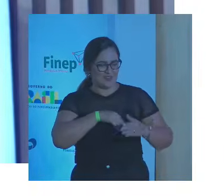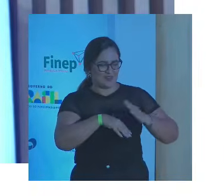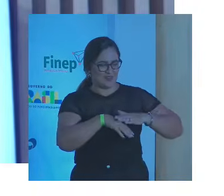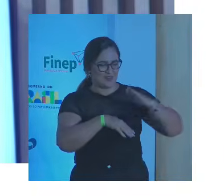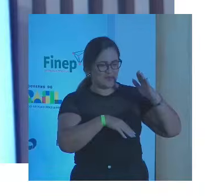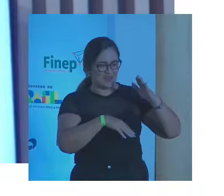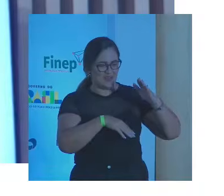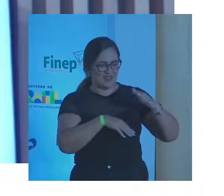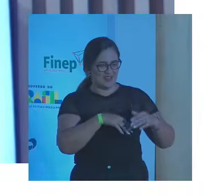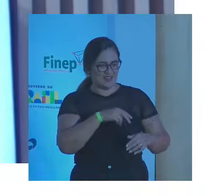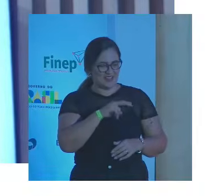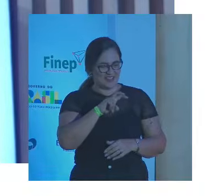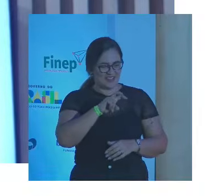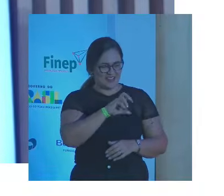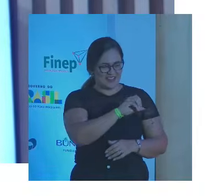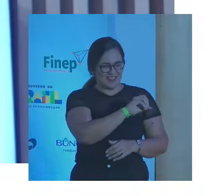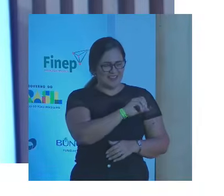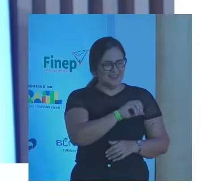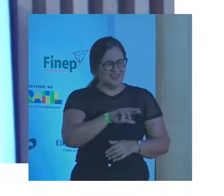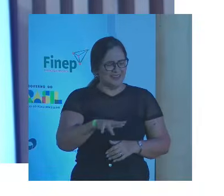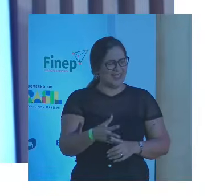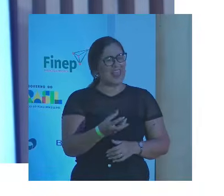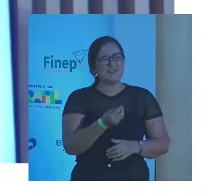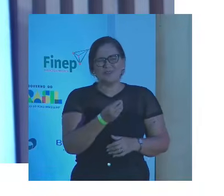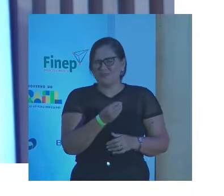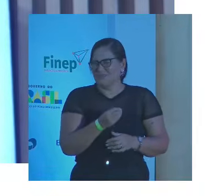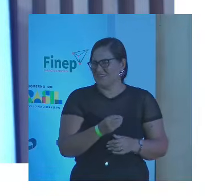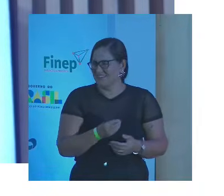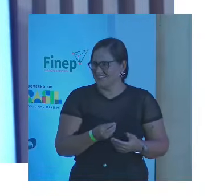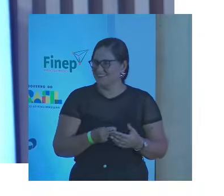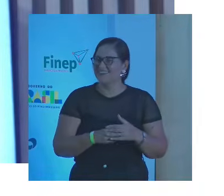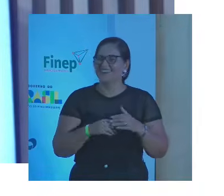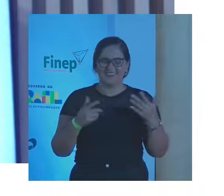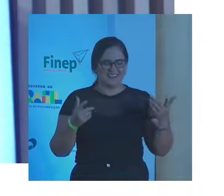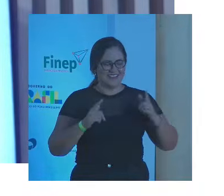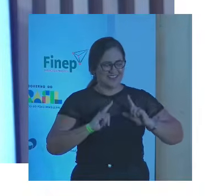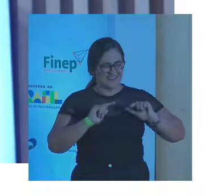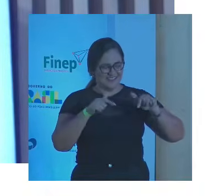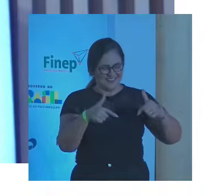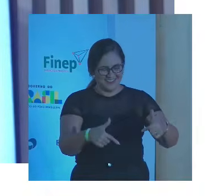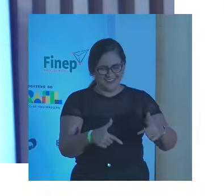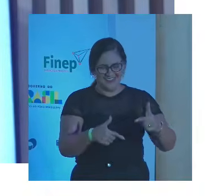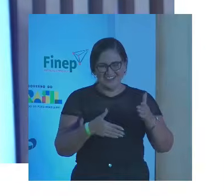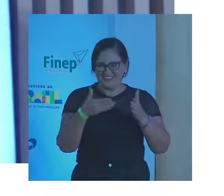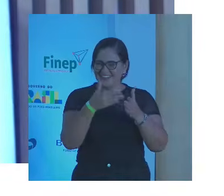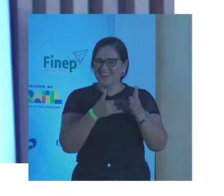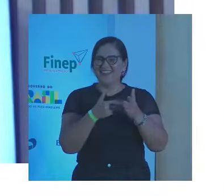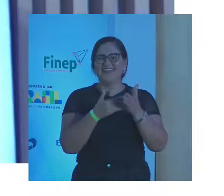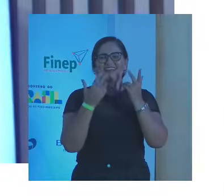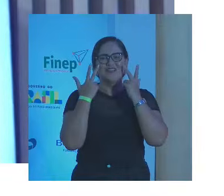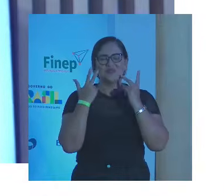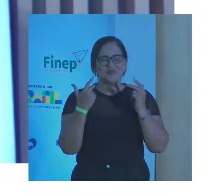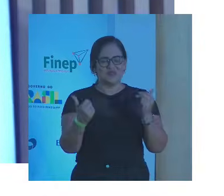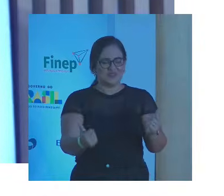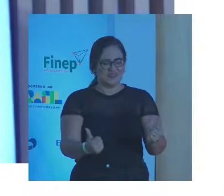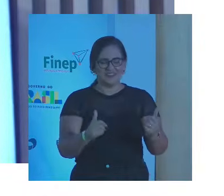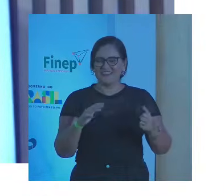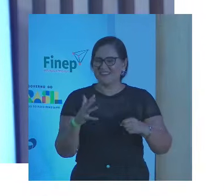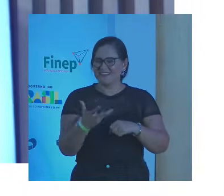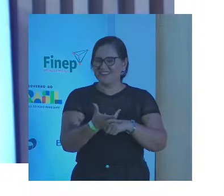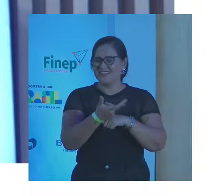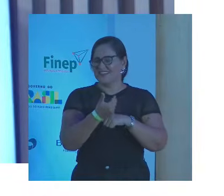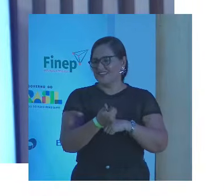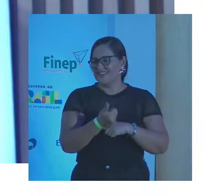de 500 milhões de pessoas em todo o mundo. Eles atuam como barreiras naturais de alta